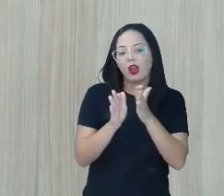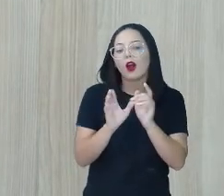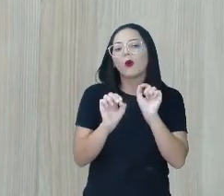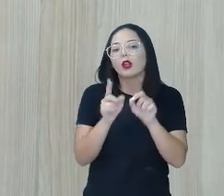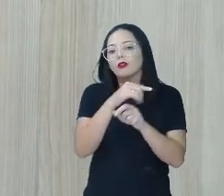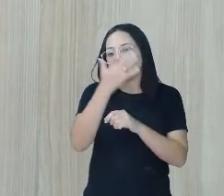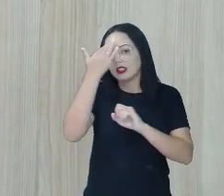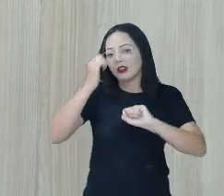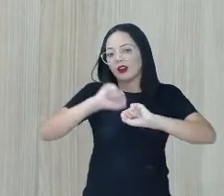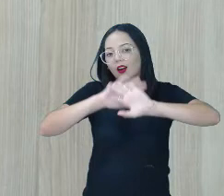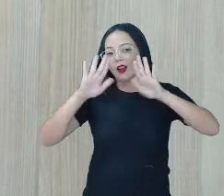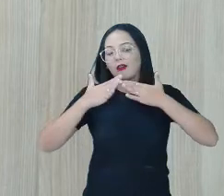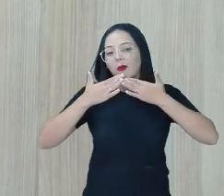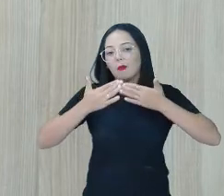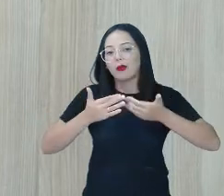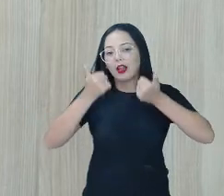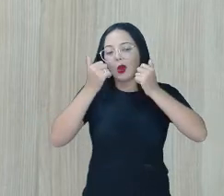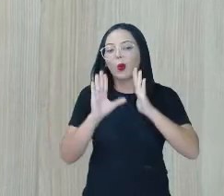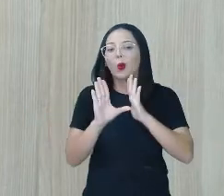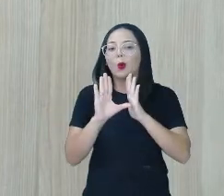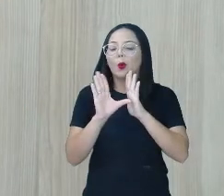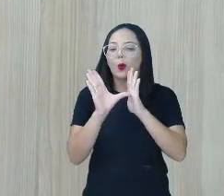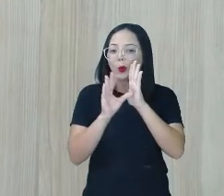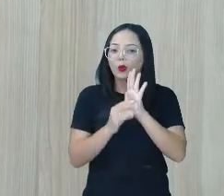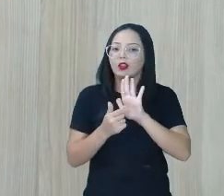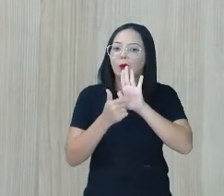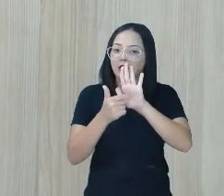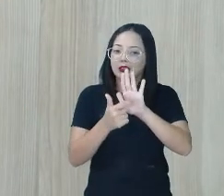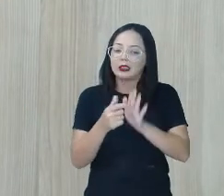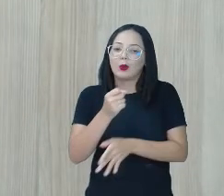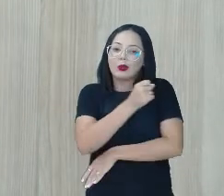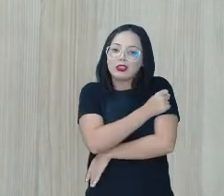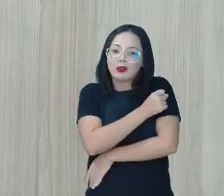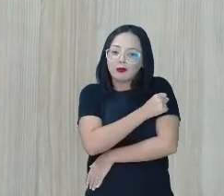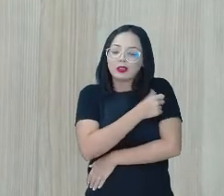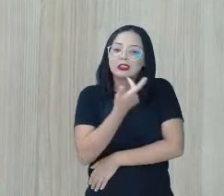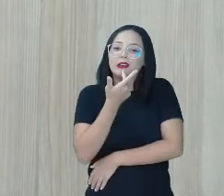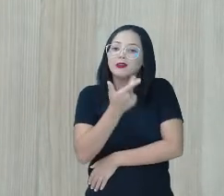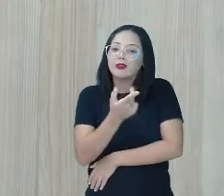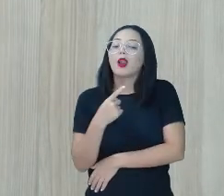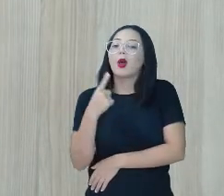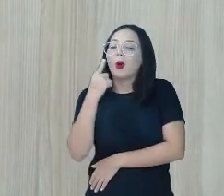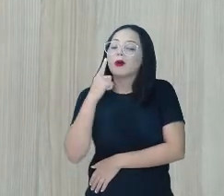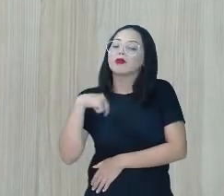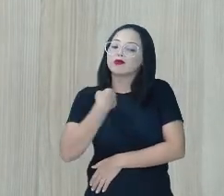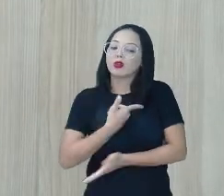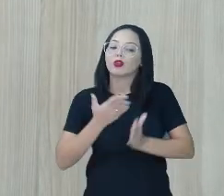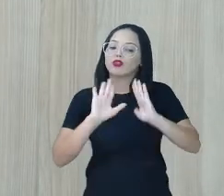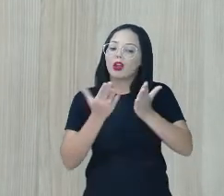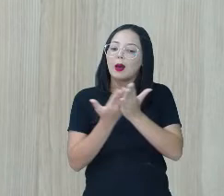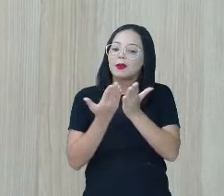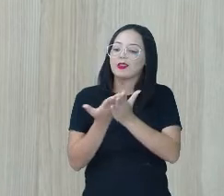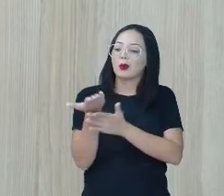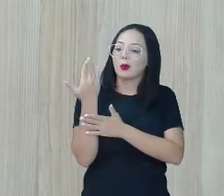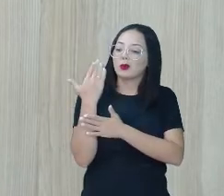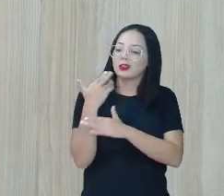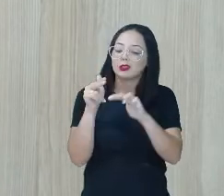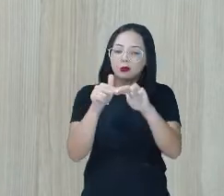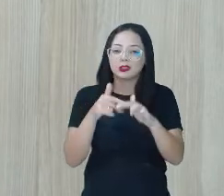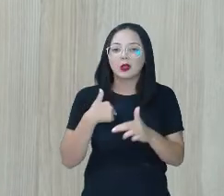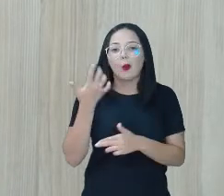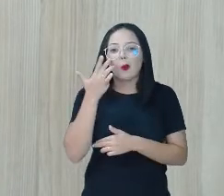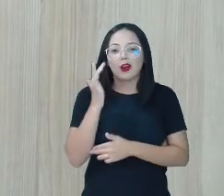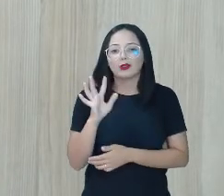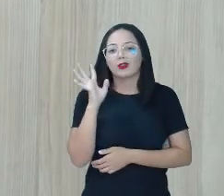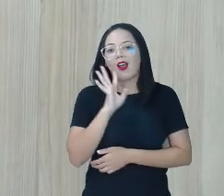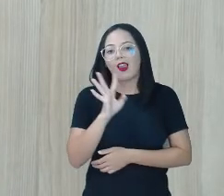você entenda melhor quando o conteúdo se apresenta no 8º ano e a gente diz assim, olha, essa parte aqui a gente já viu em outra série. E eu acho que isso que é